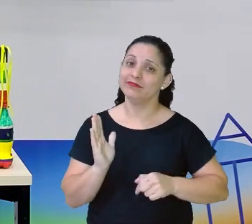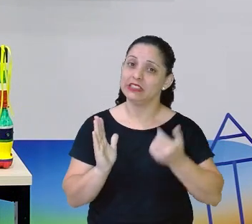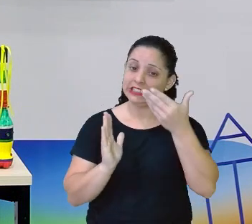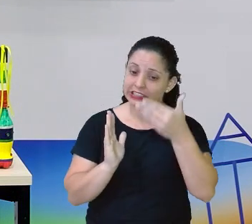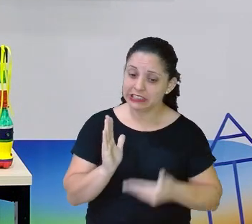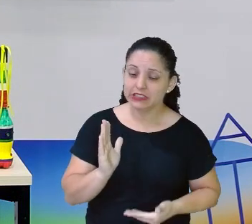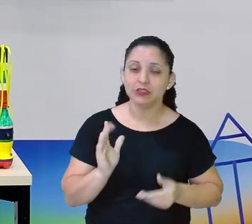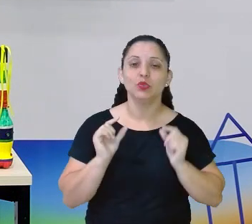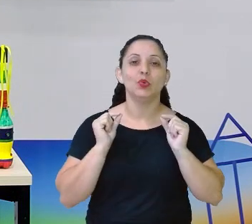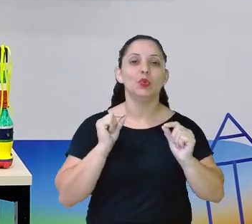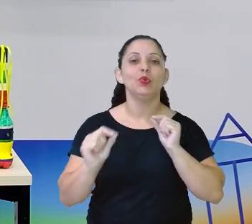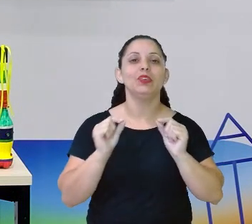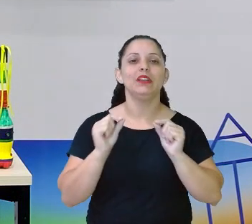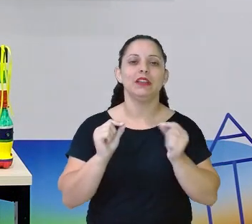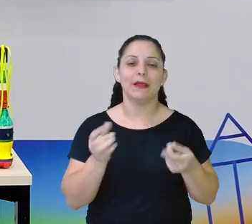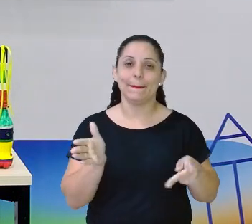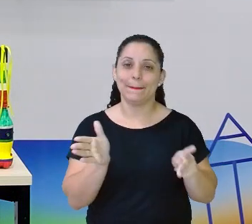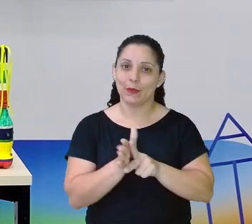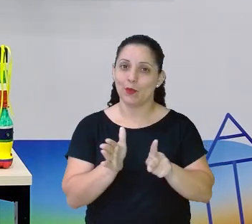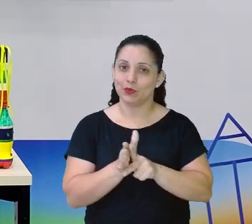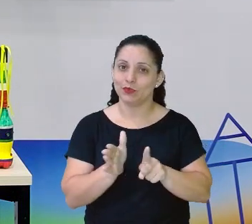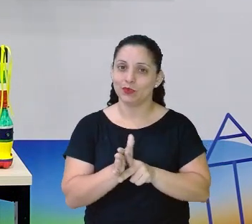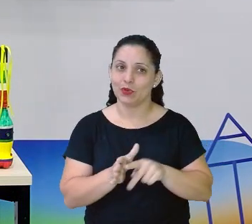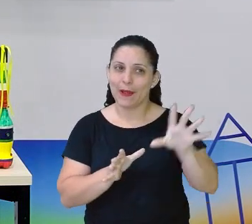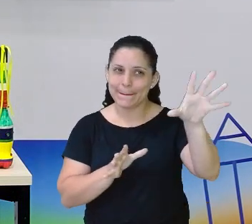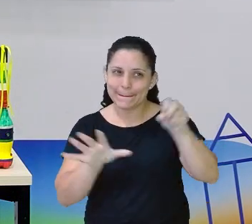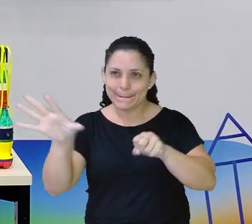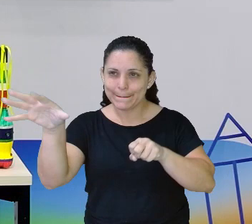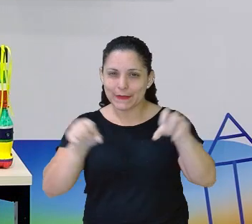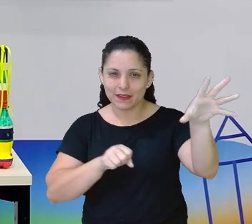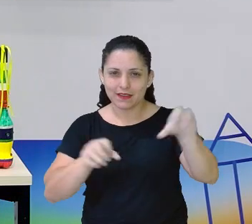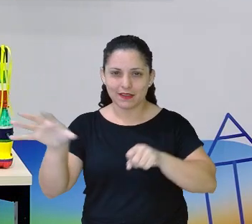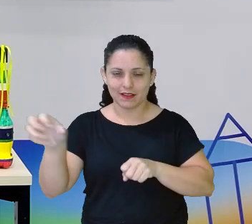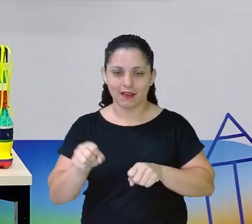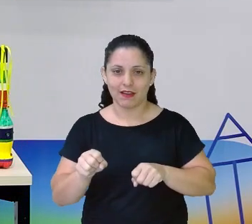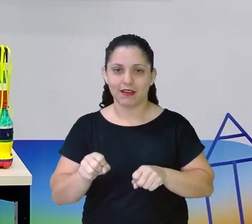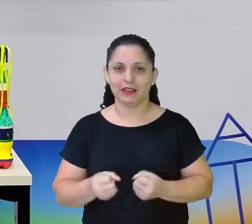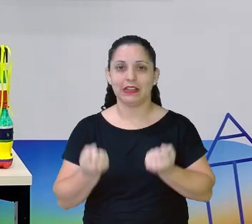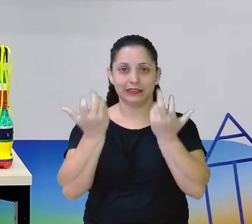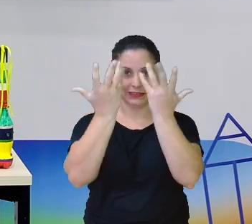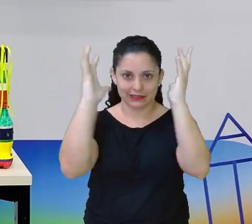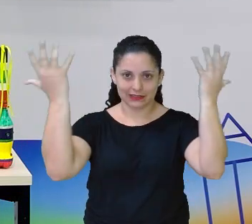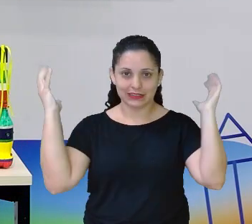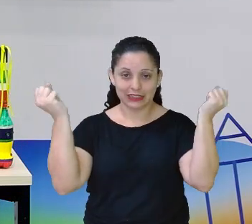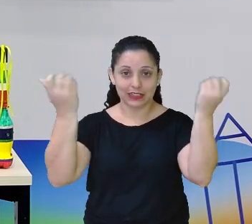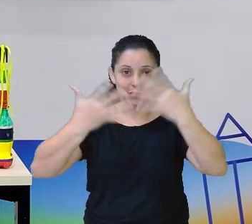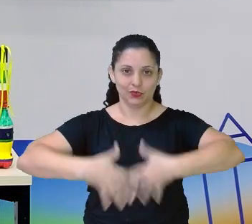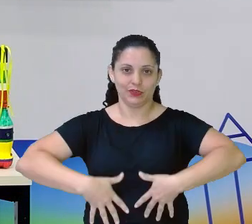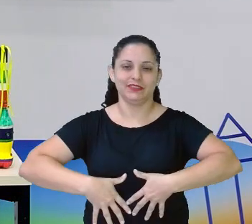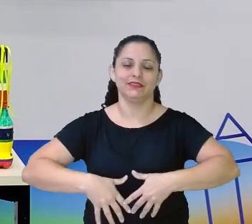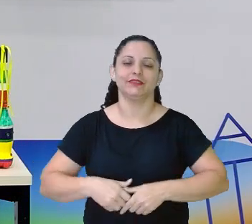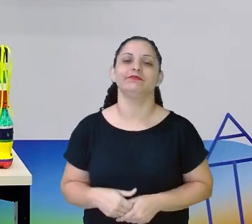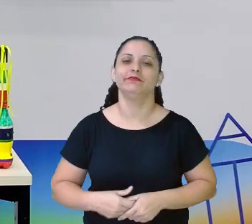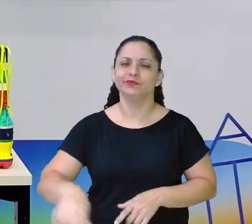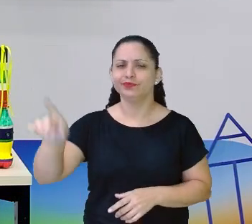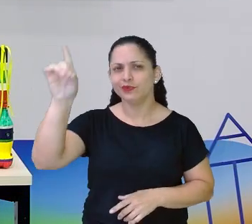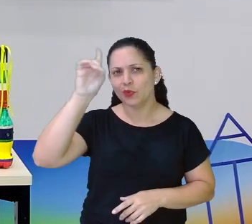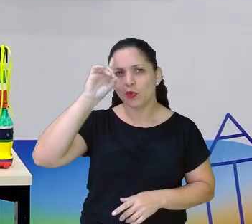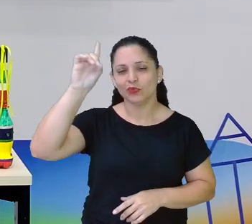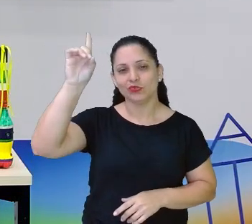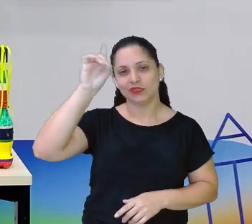a partir construídas, feitas ali, a gente consome a partir dos recursos naturais. Então, todos os dias, esses